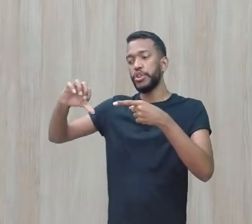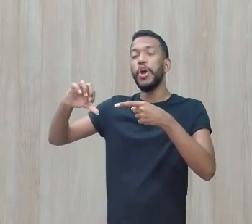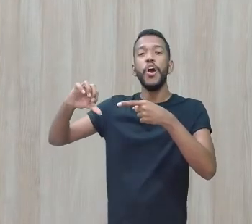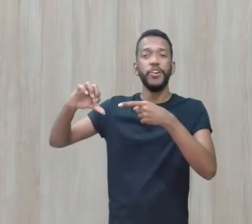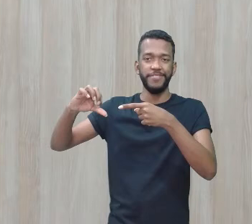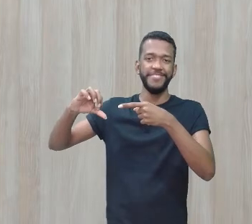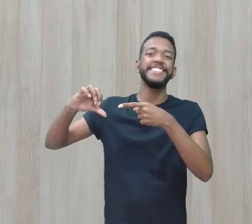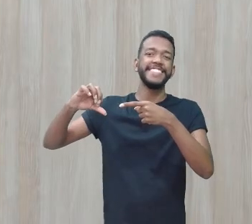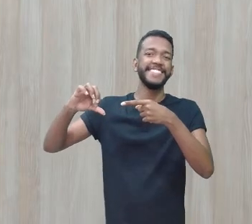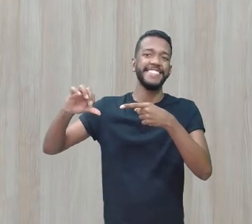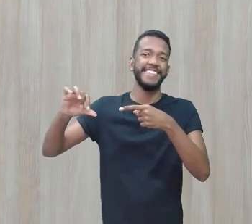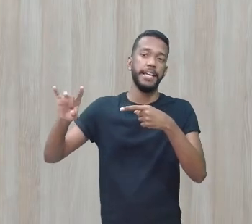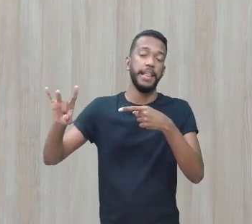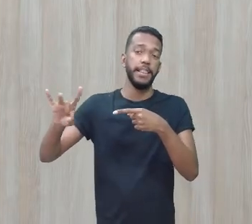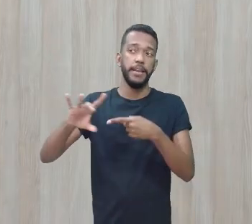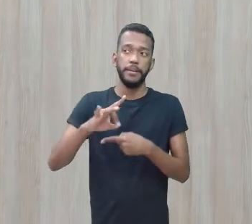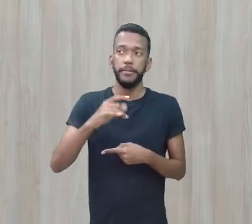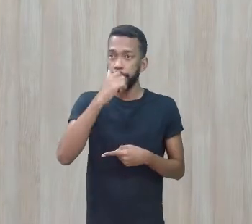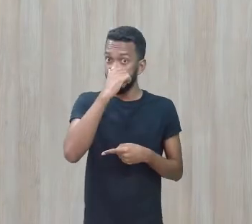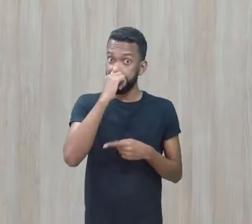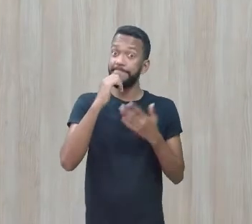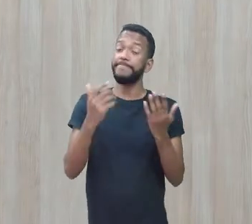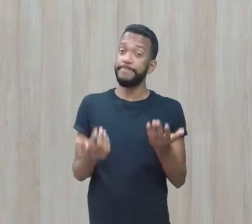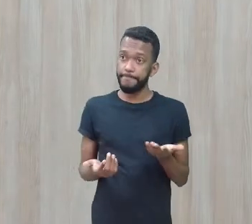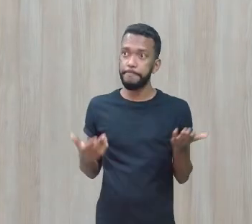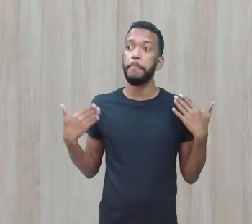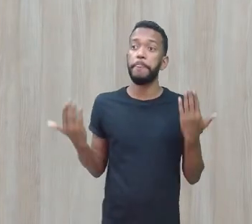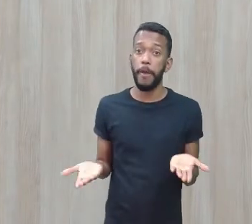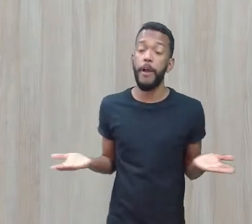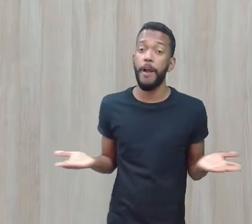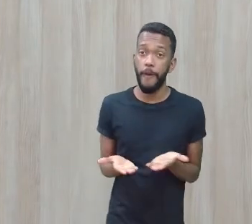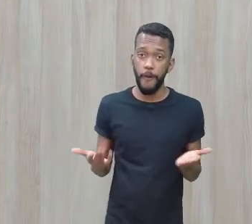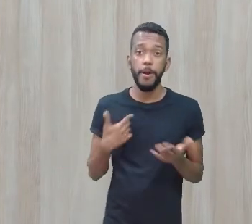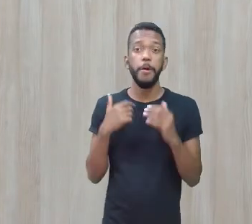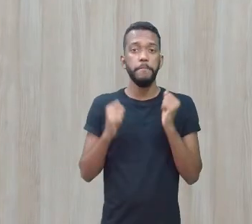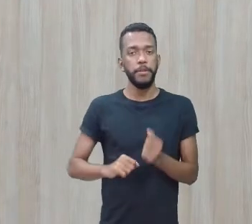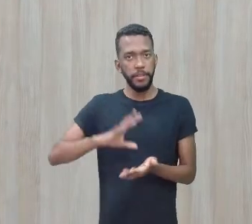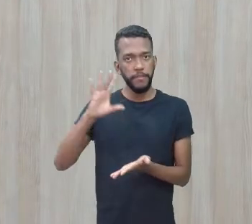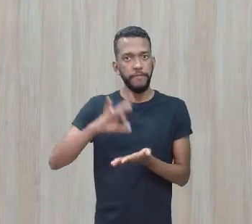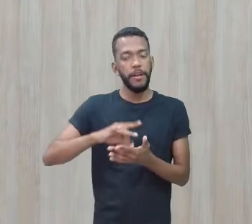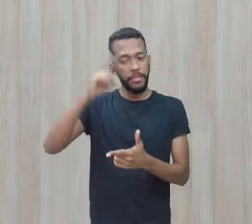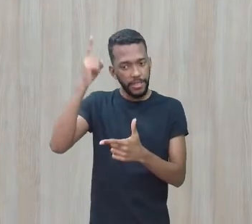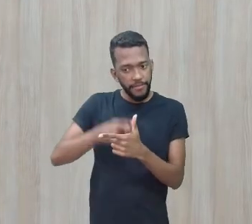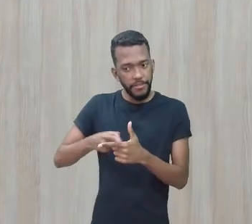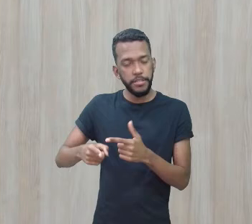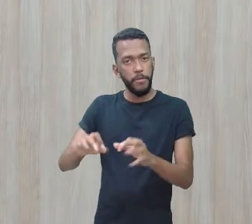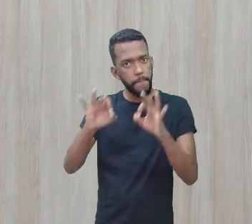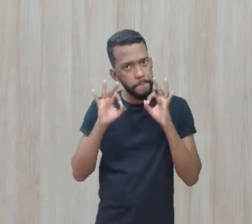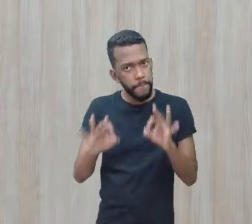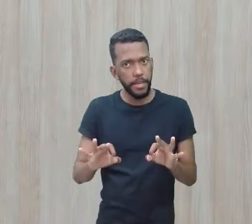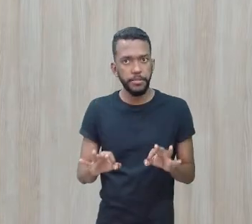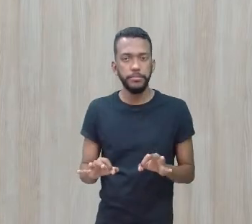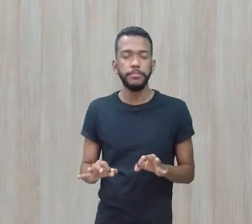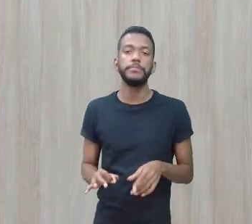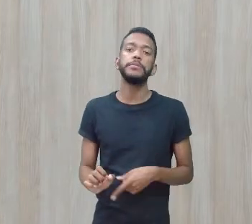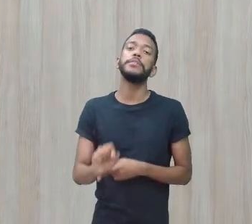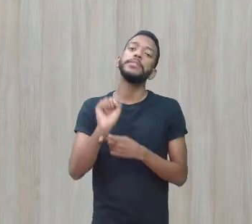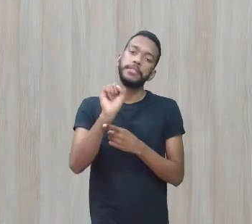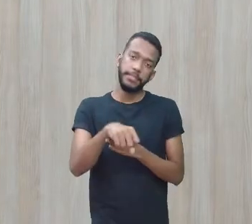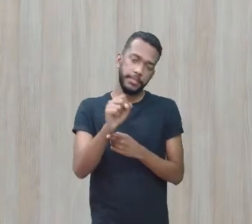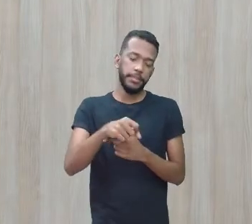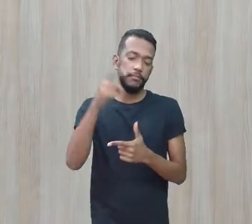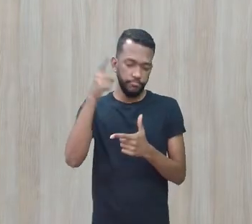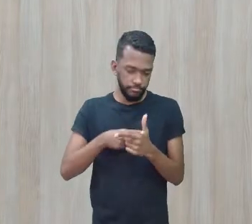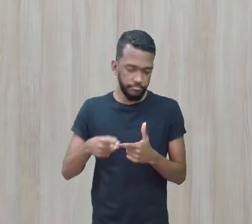balinhas para cada uma. Ah, professora, então agora eu vou estar de fato fazendo a divisão, né? Realizando